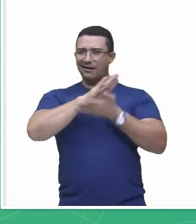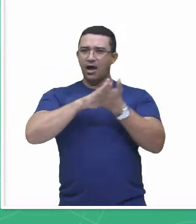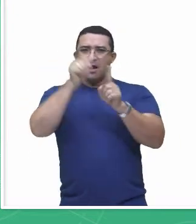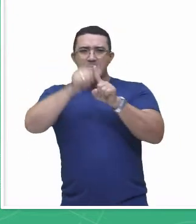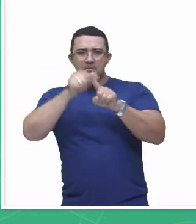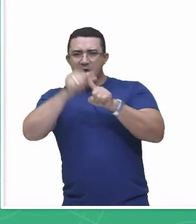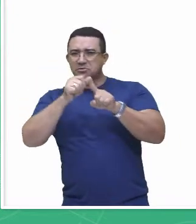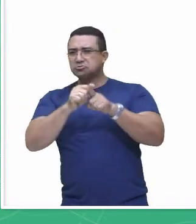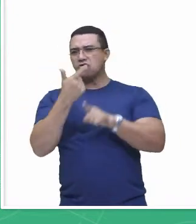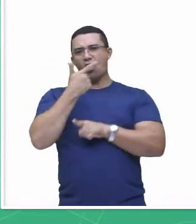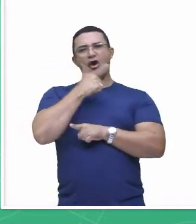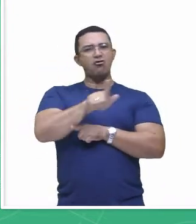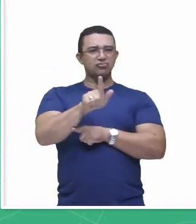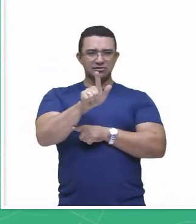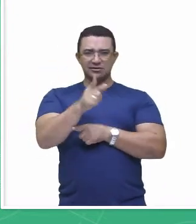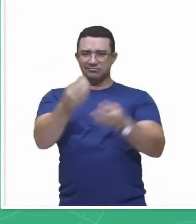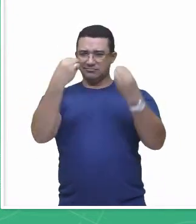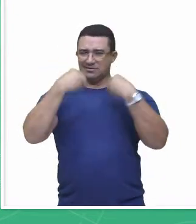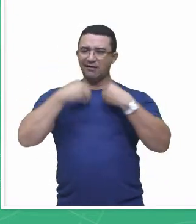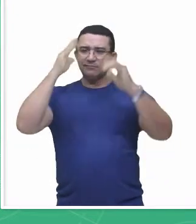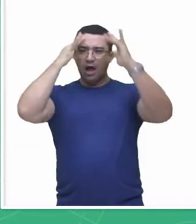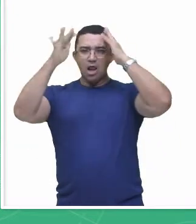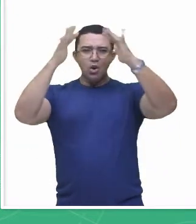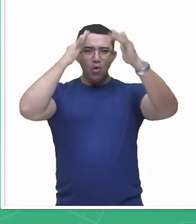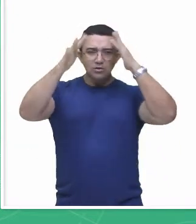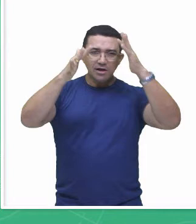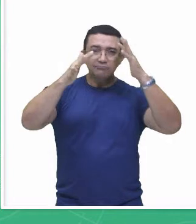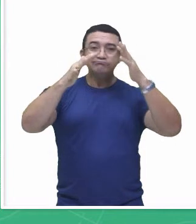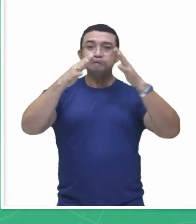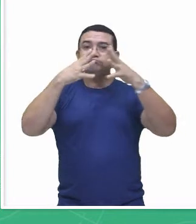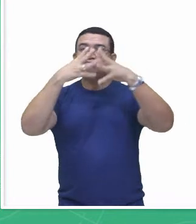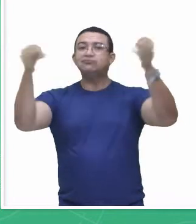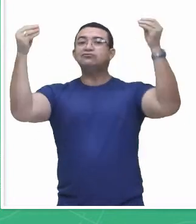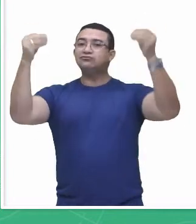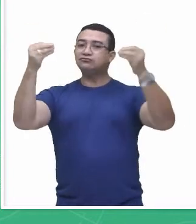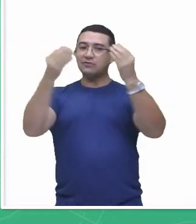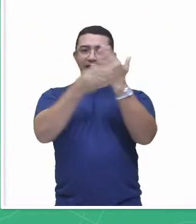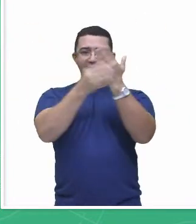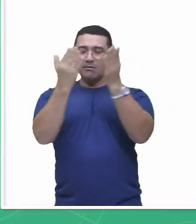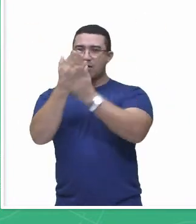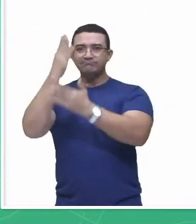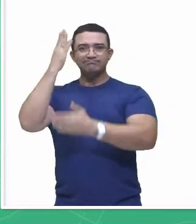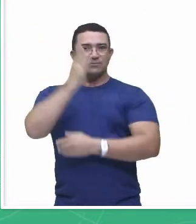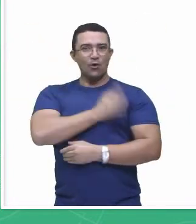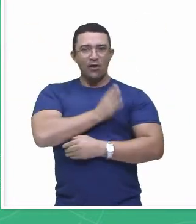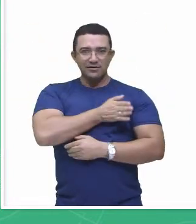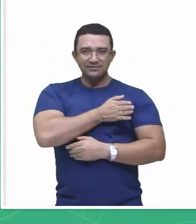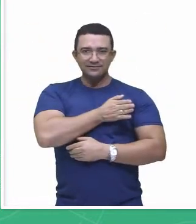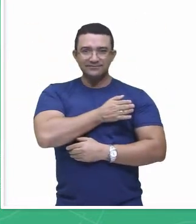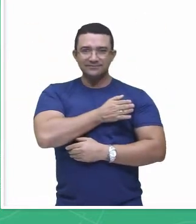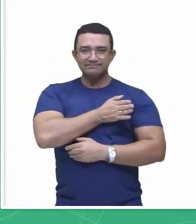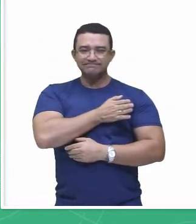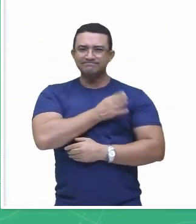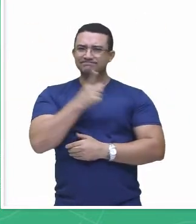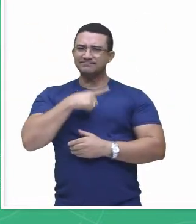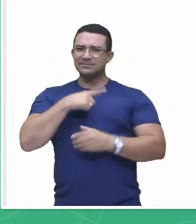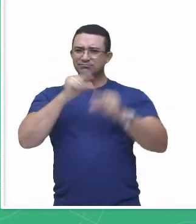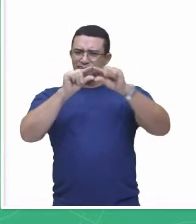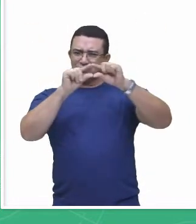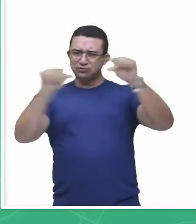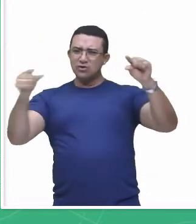han conseguido devolverme la ilusión, se me escapa de las manos el corazón. Nós temos aqui